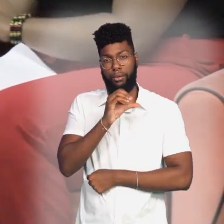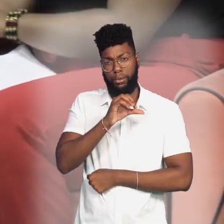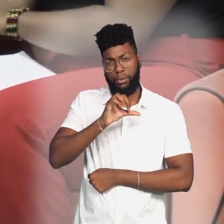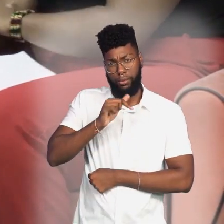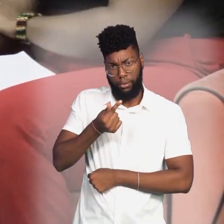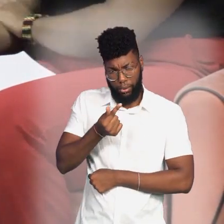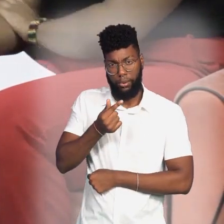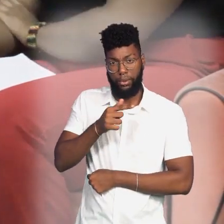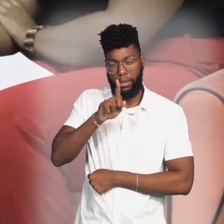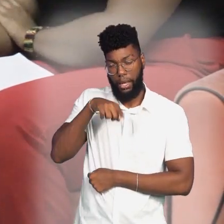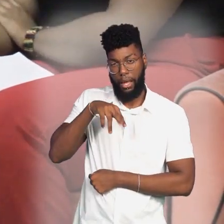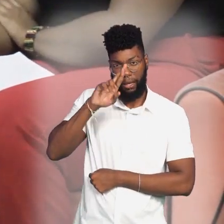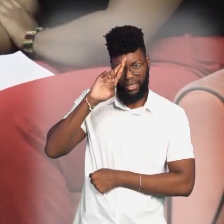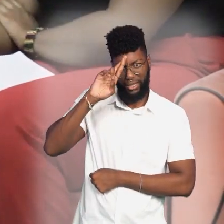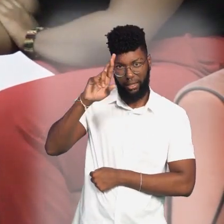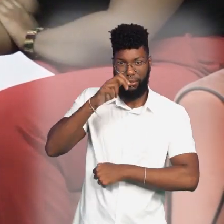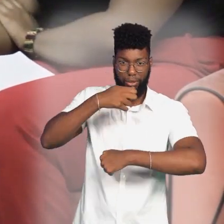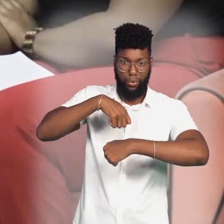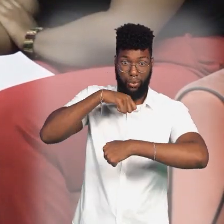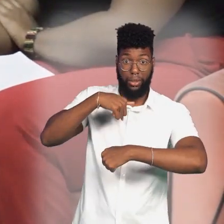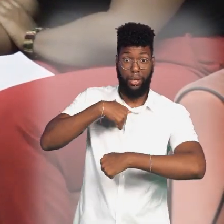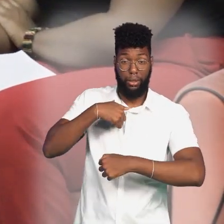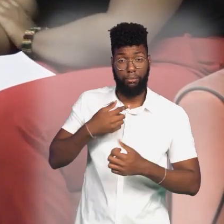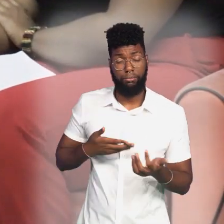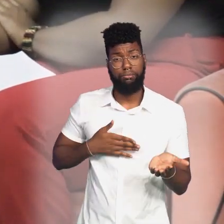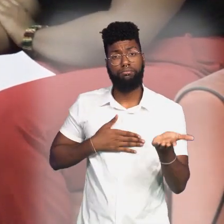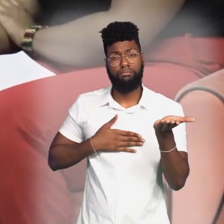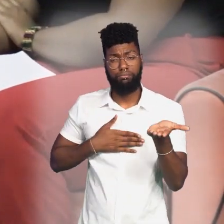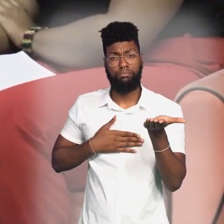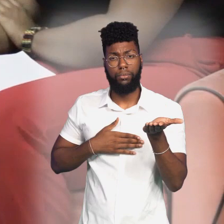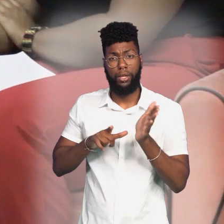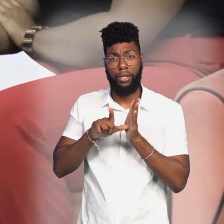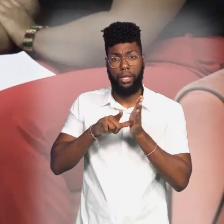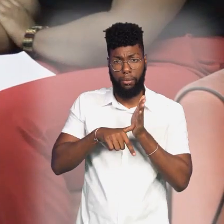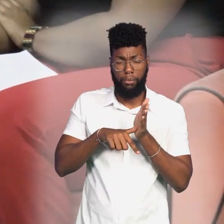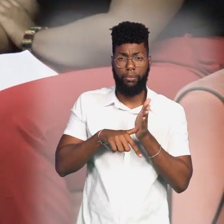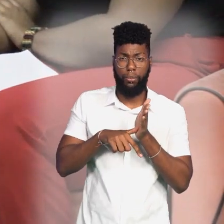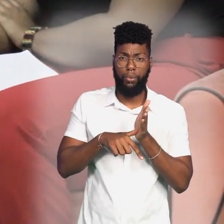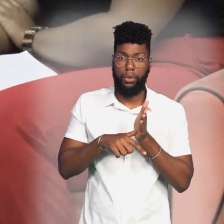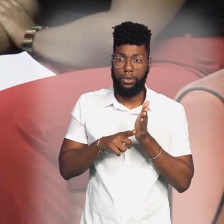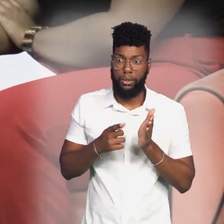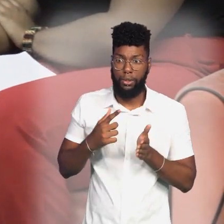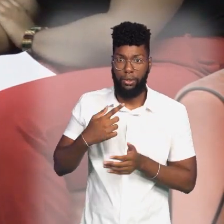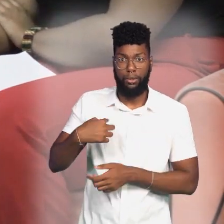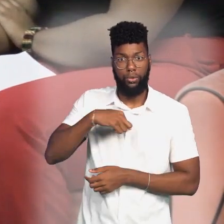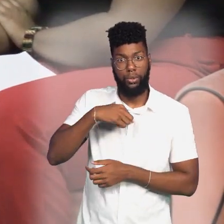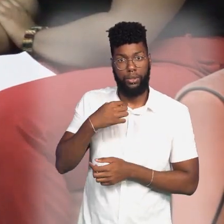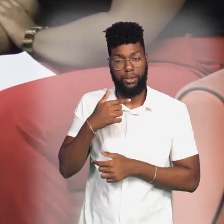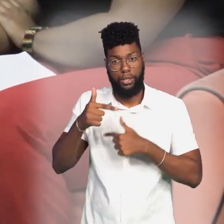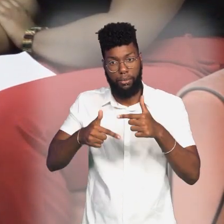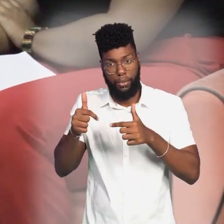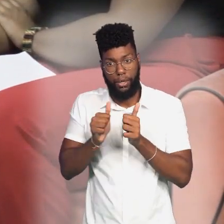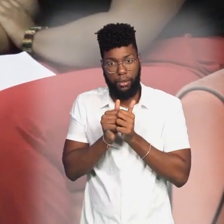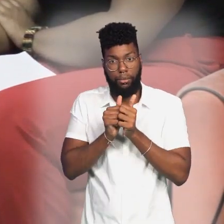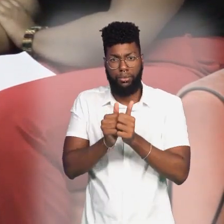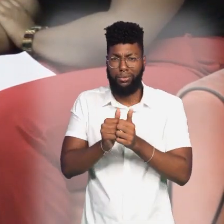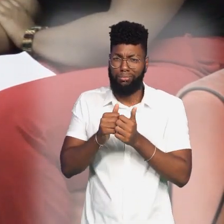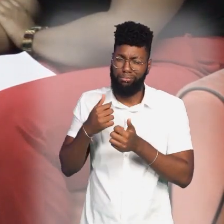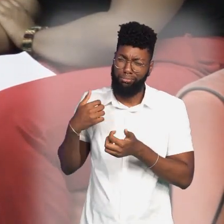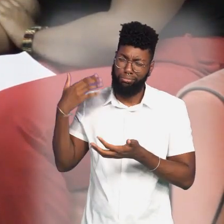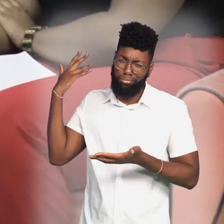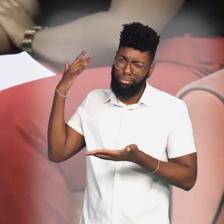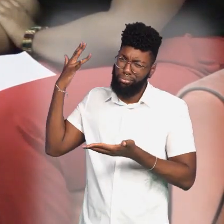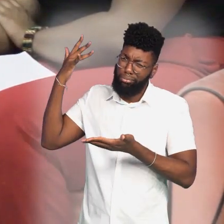também, que já era há algum tempo, né? E depois virei maître e nós trabalhamos em conjunto, assim, entre chefe de cozinha e maître muito tempo, em